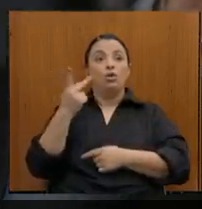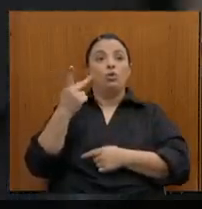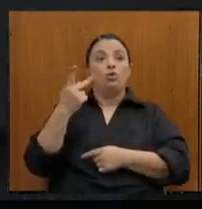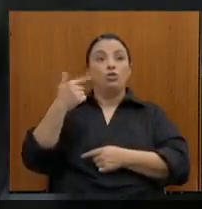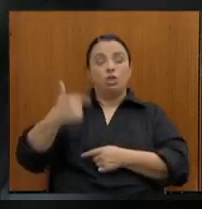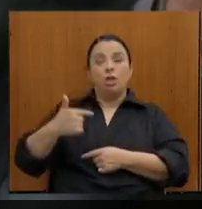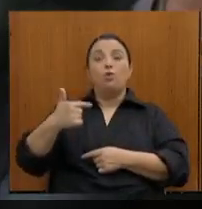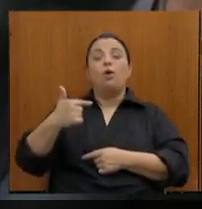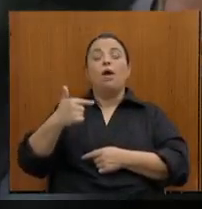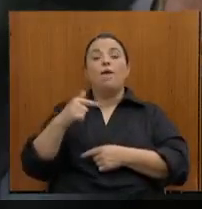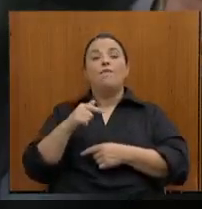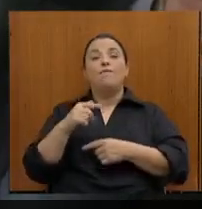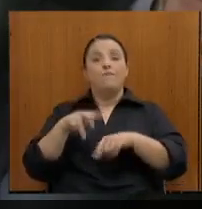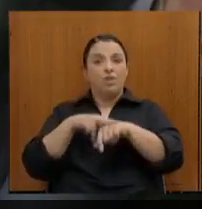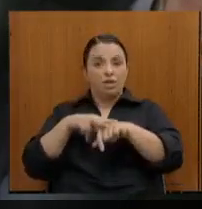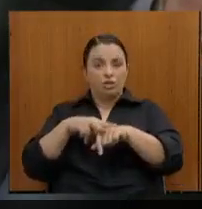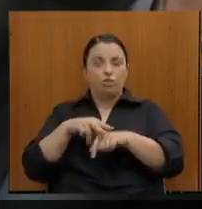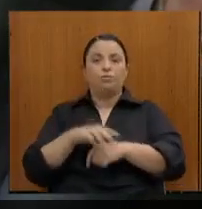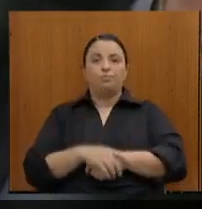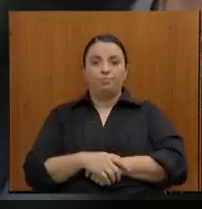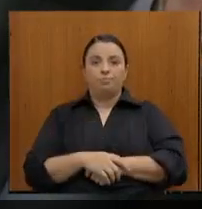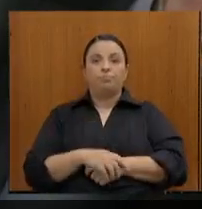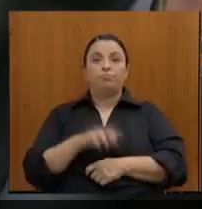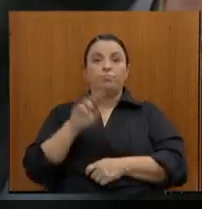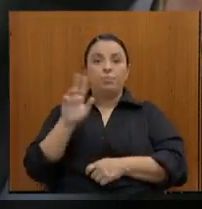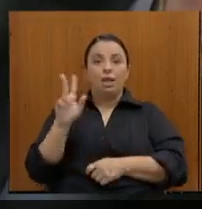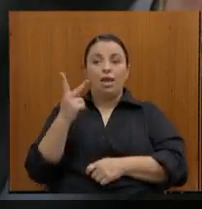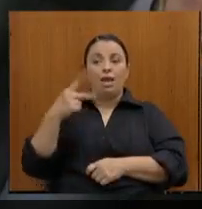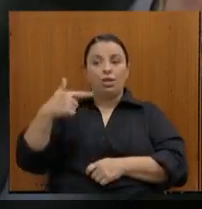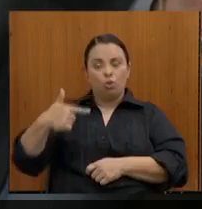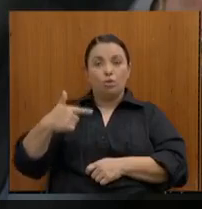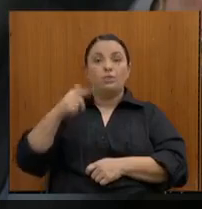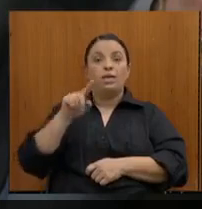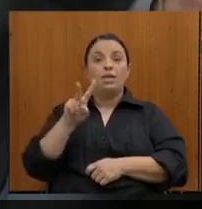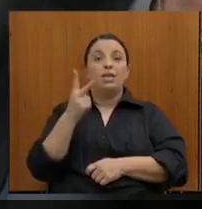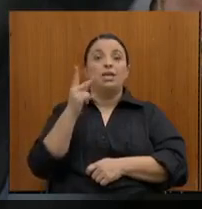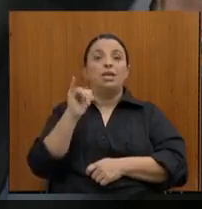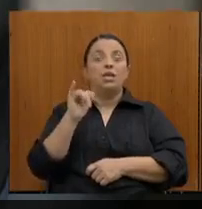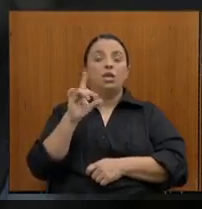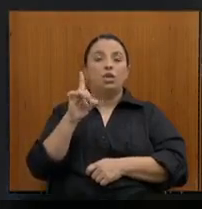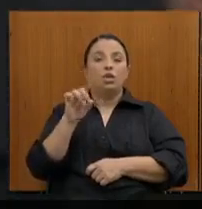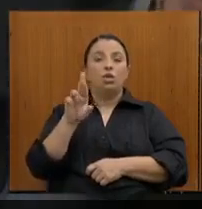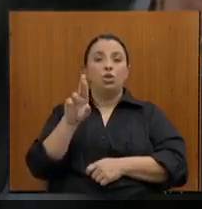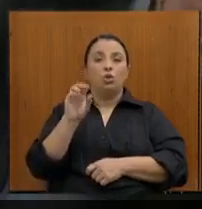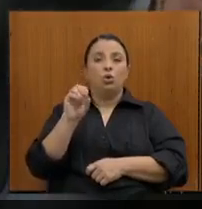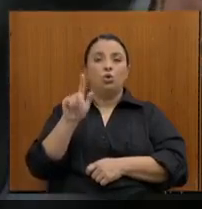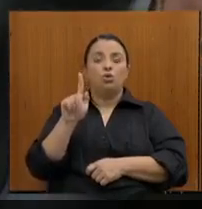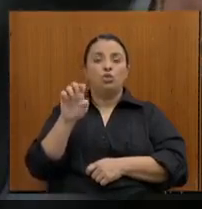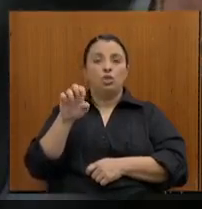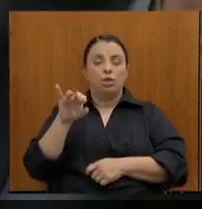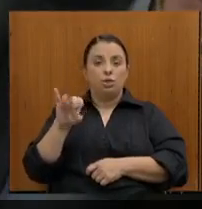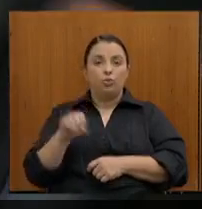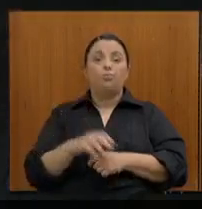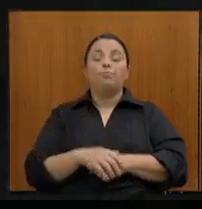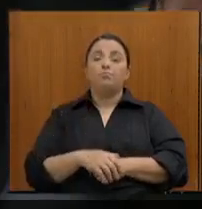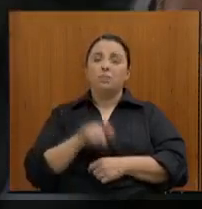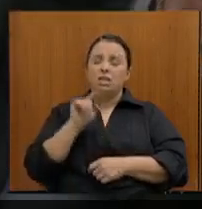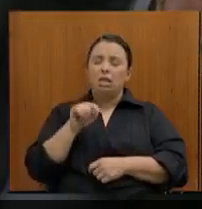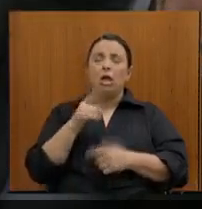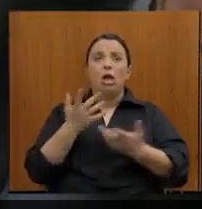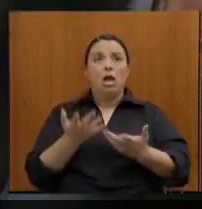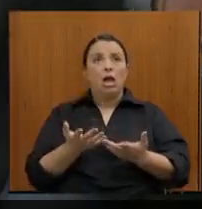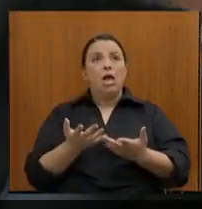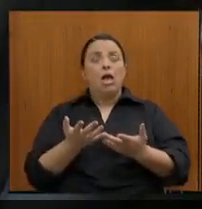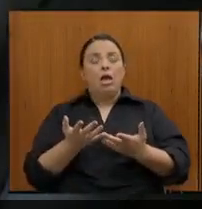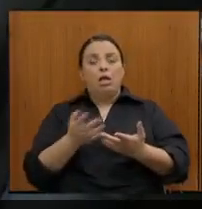e a impetuosa a impetuosidade do setor de energia solar fotovoltaico